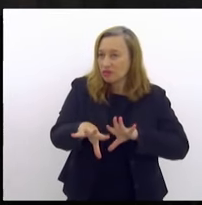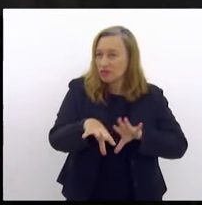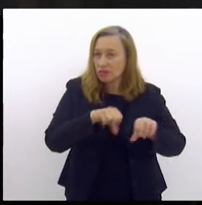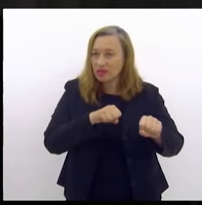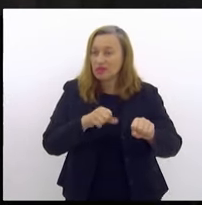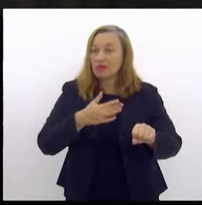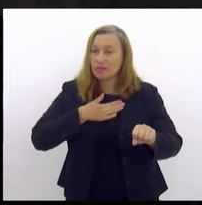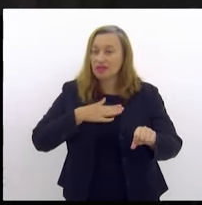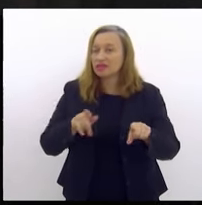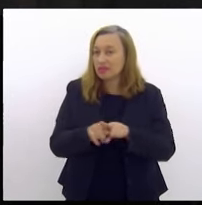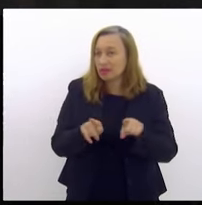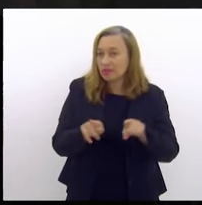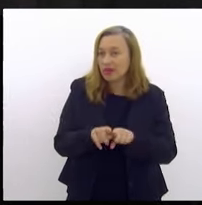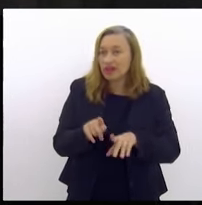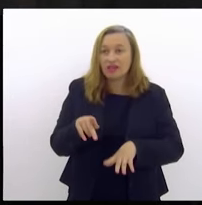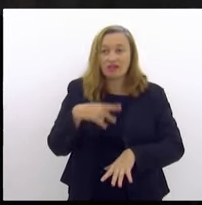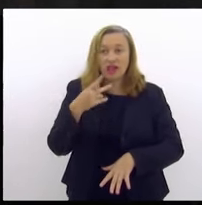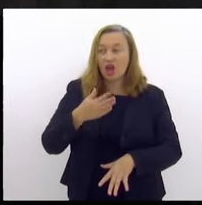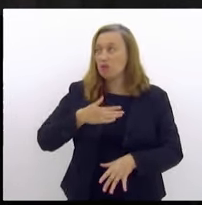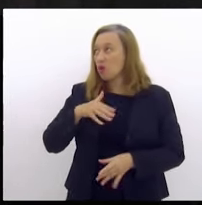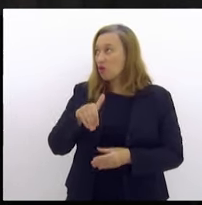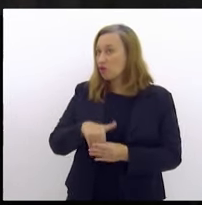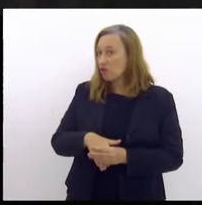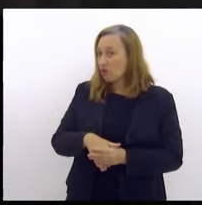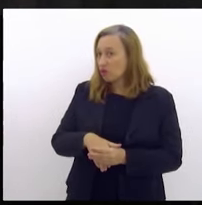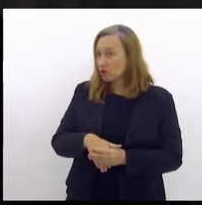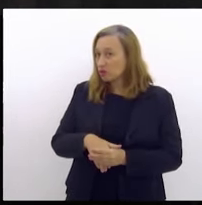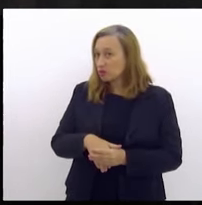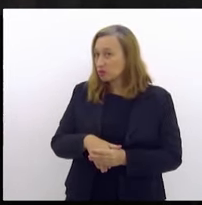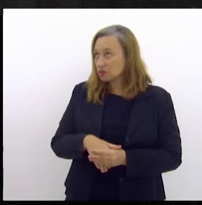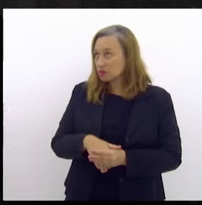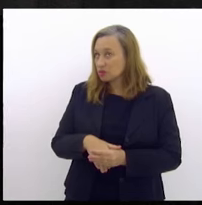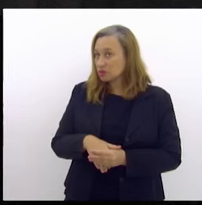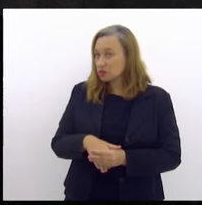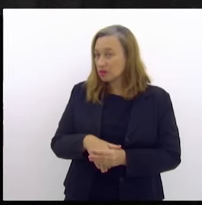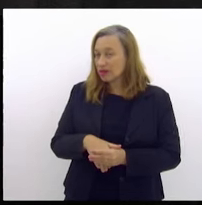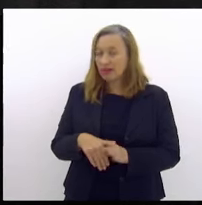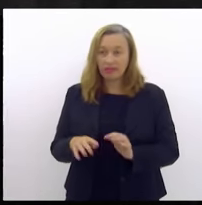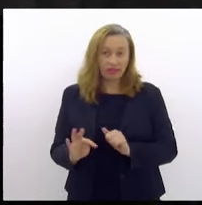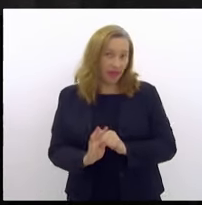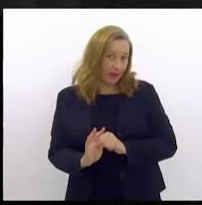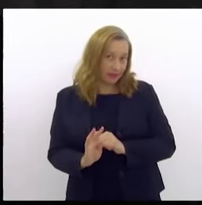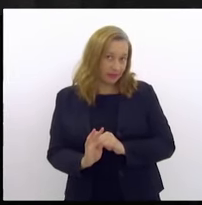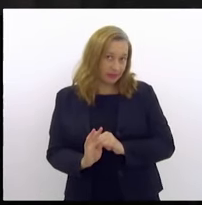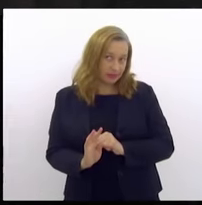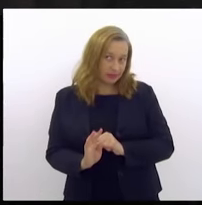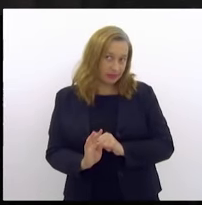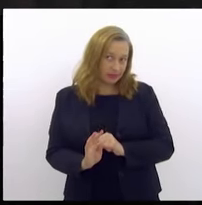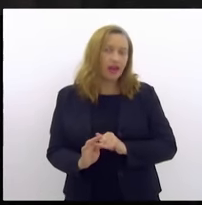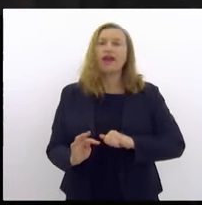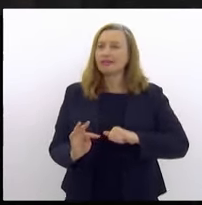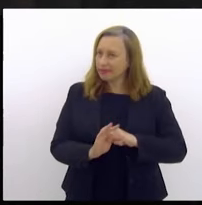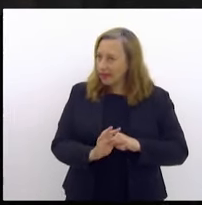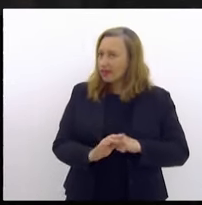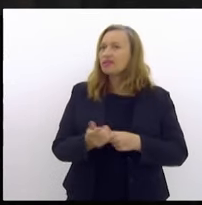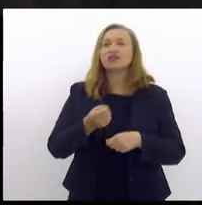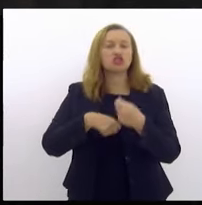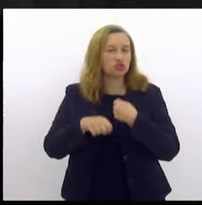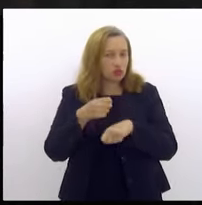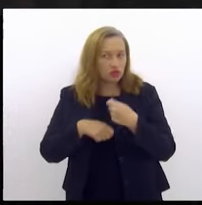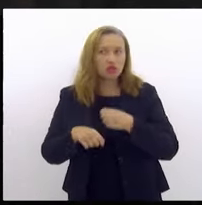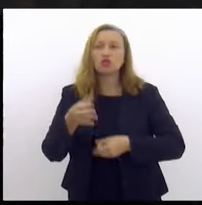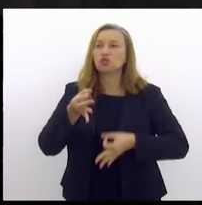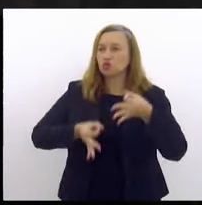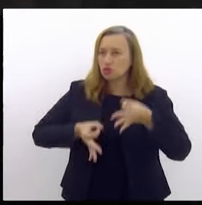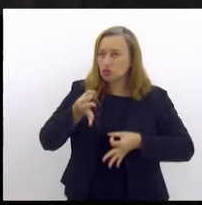inclusive a minha, dizer o meu voto é eminentemente técnico. É técnico, administrativo,